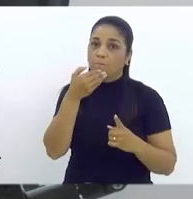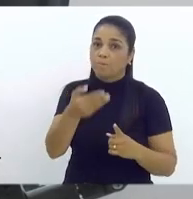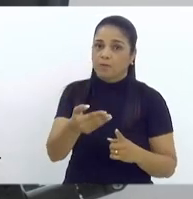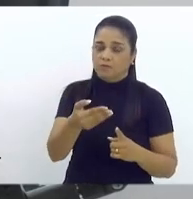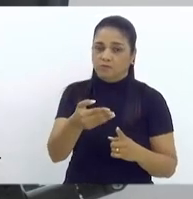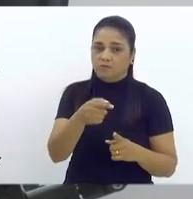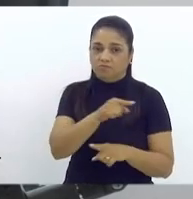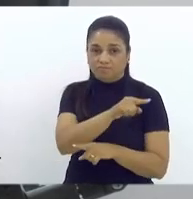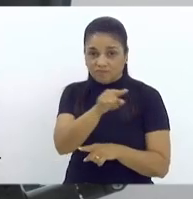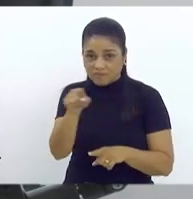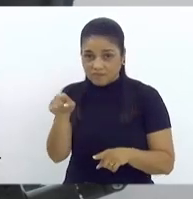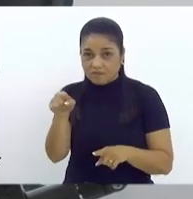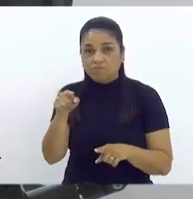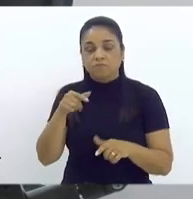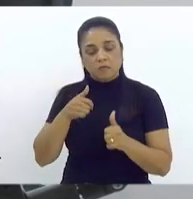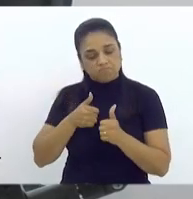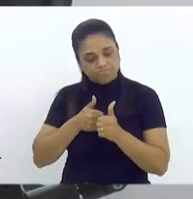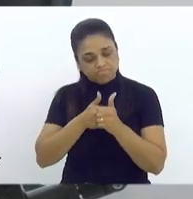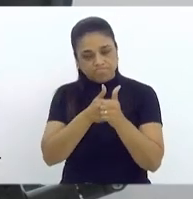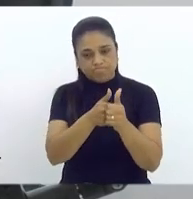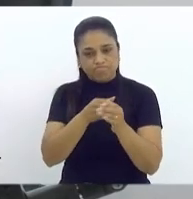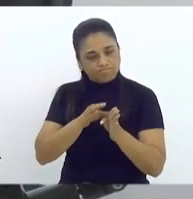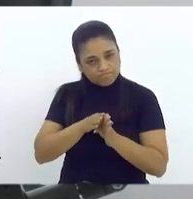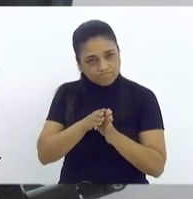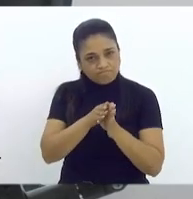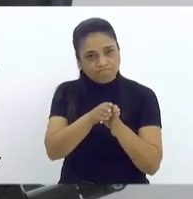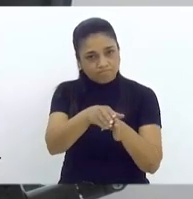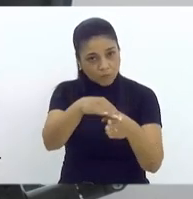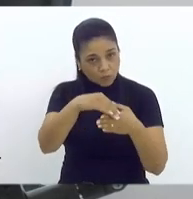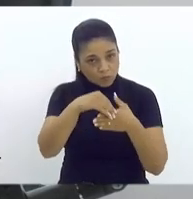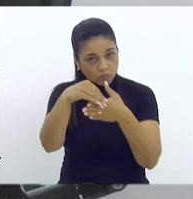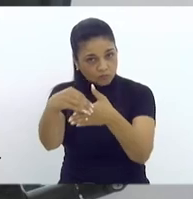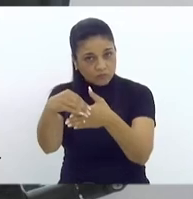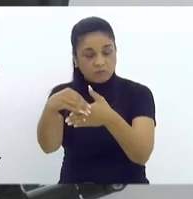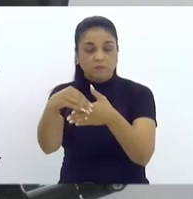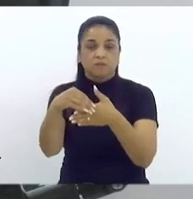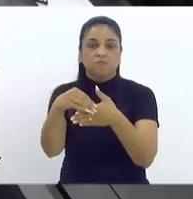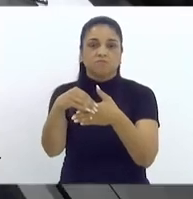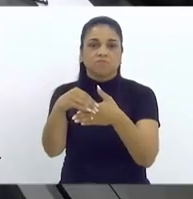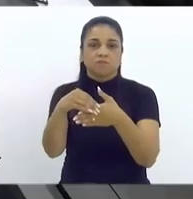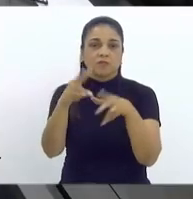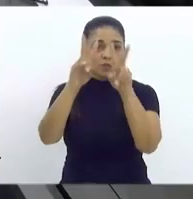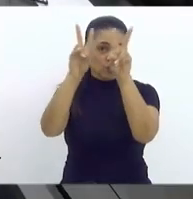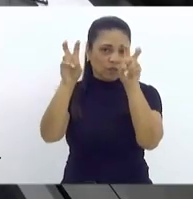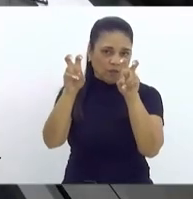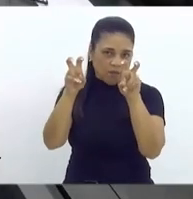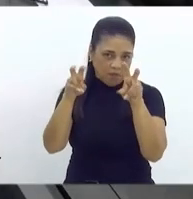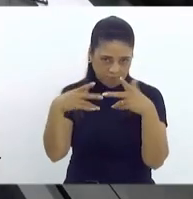possa conduzir na próxima audiência com as agências. Obrigado, presidente.